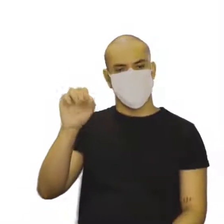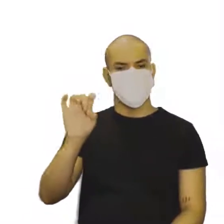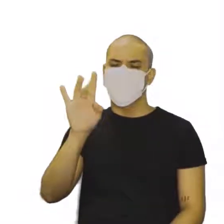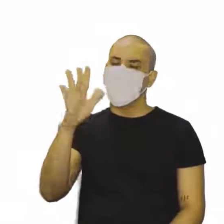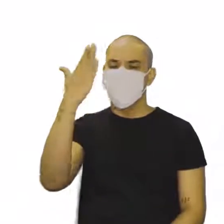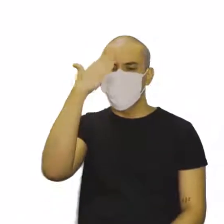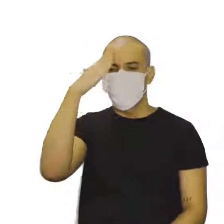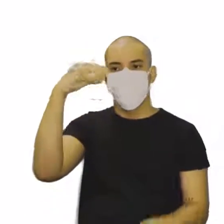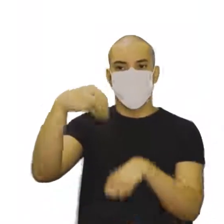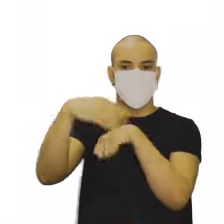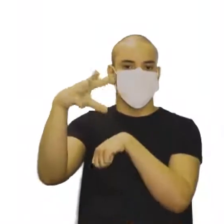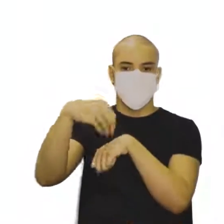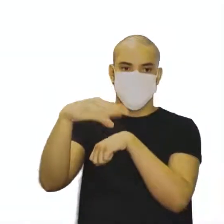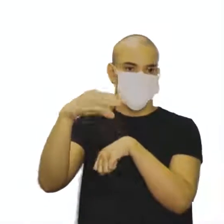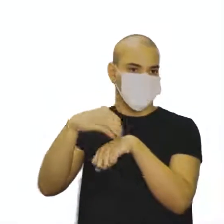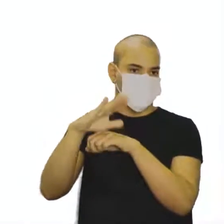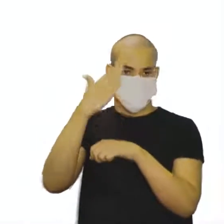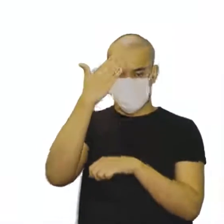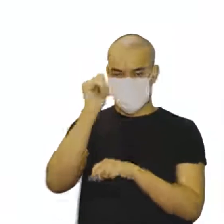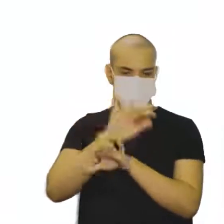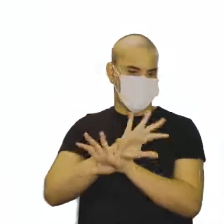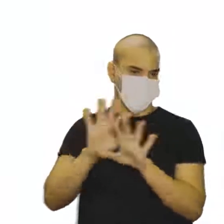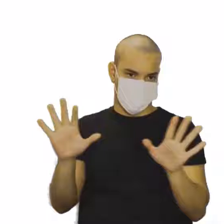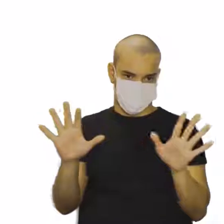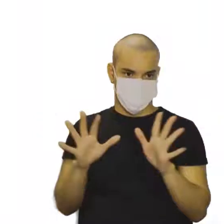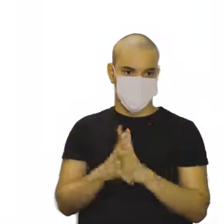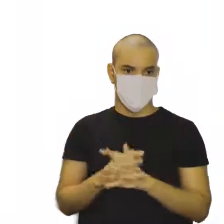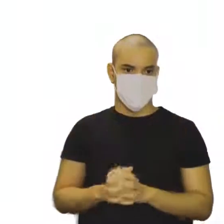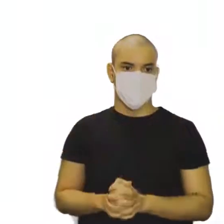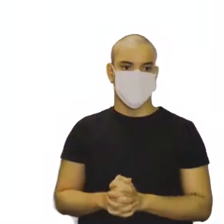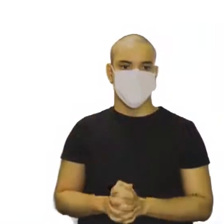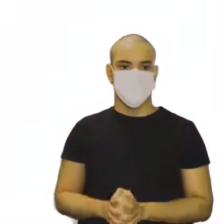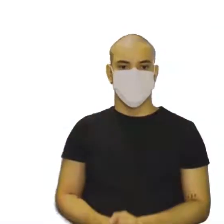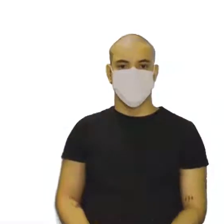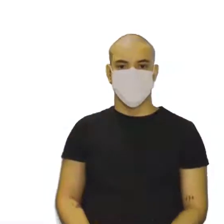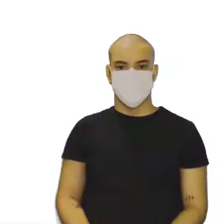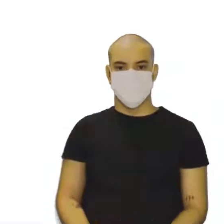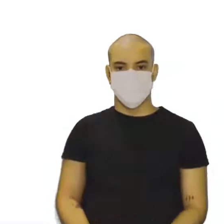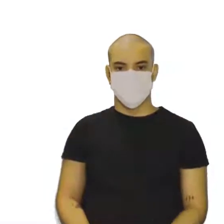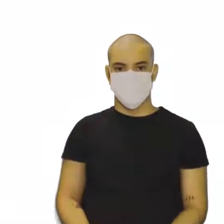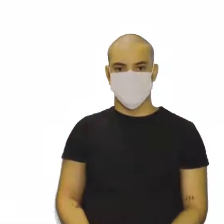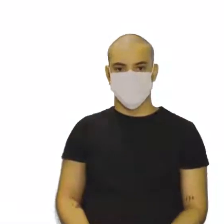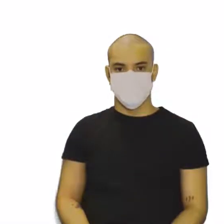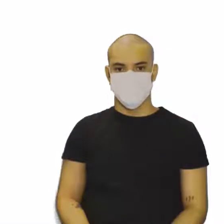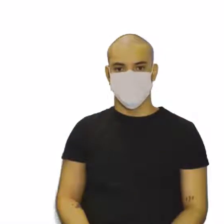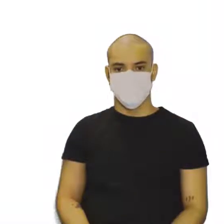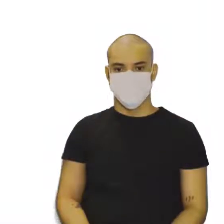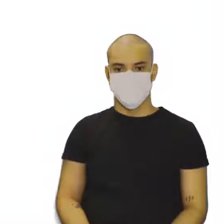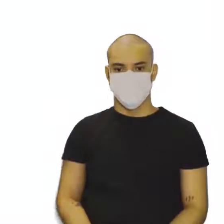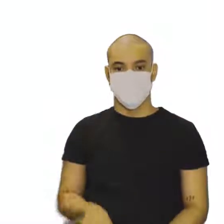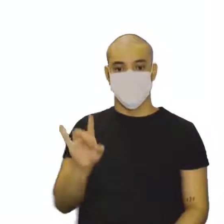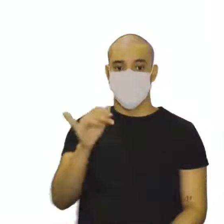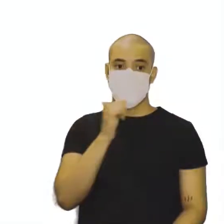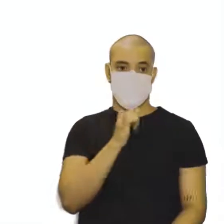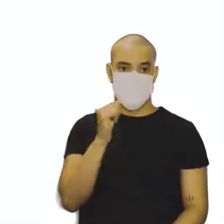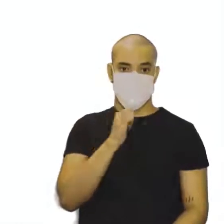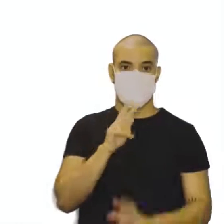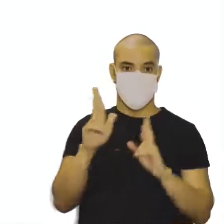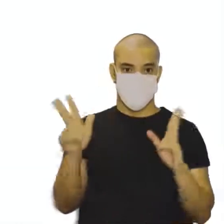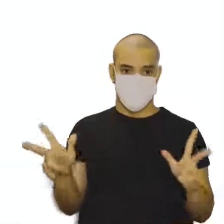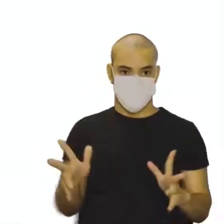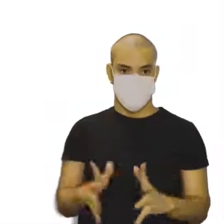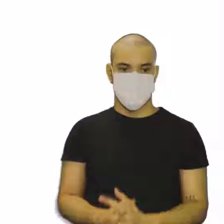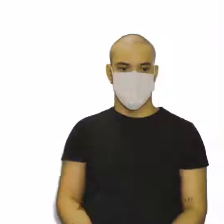só para a gente colocar uma linguagem técnica, né? Então aqui eu tenho para-raio de linha e aqui seria um exemplo de centelhador,